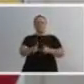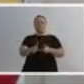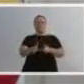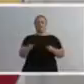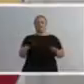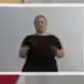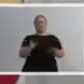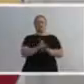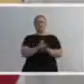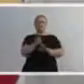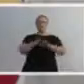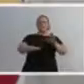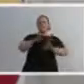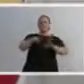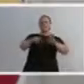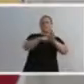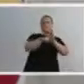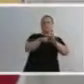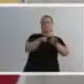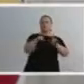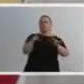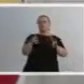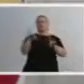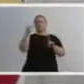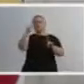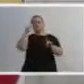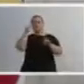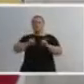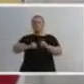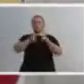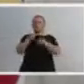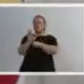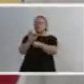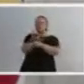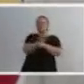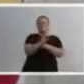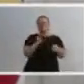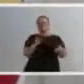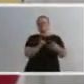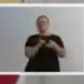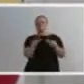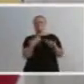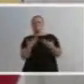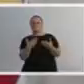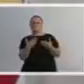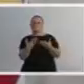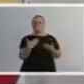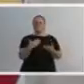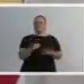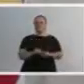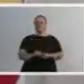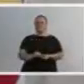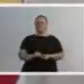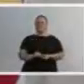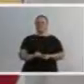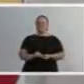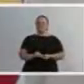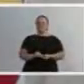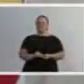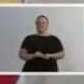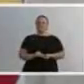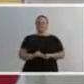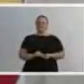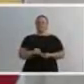elas positivas ou negativas mas estamos sempre atendendo e conversando pude visitar várias